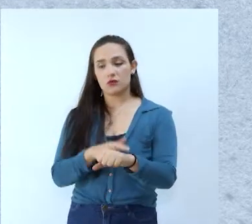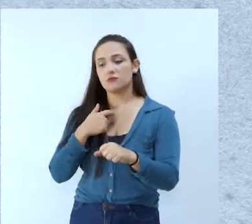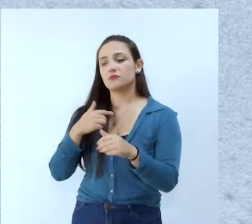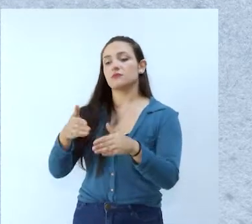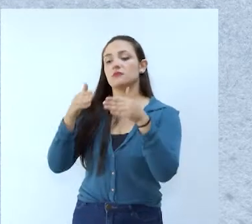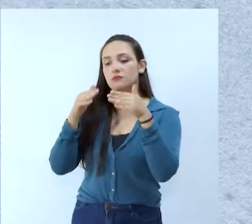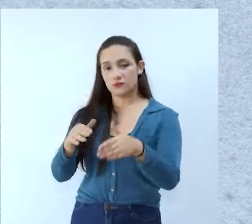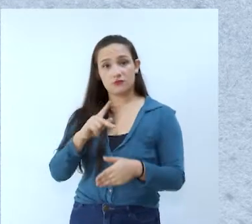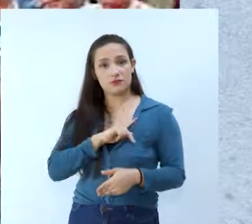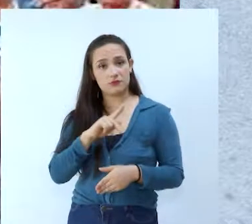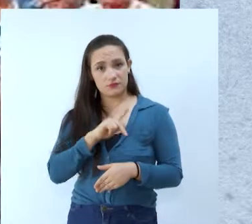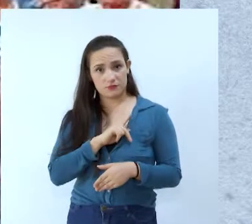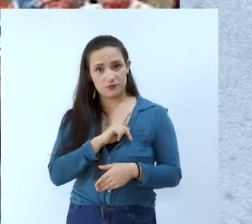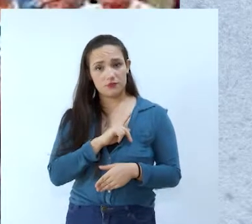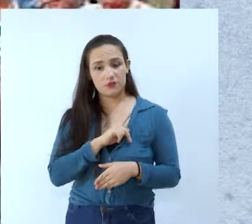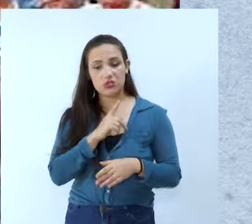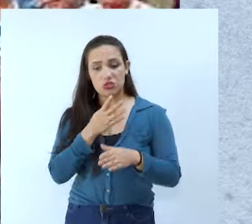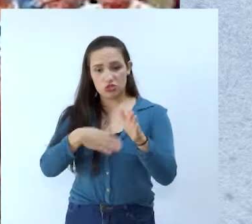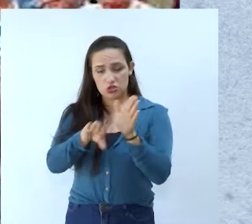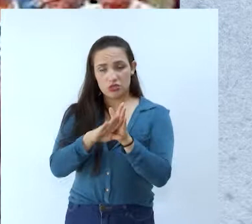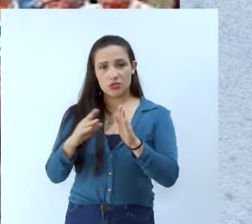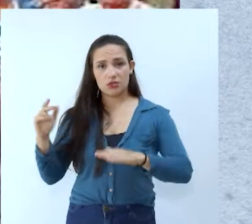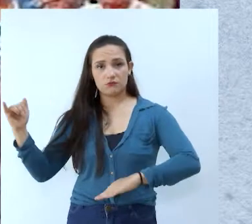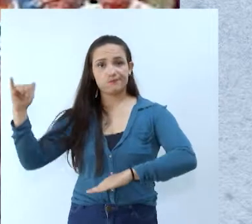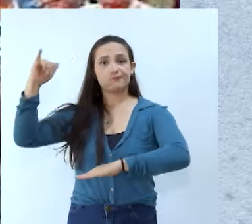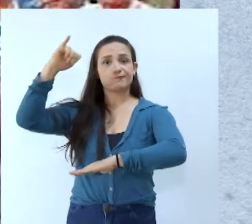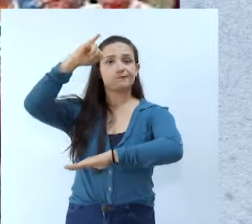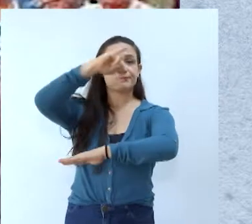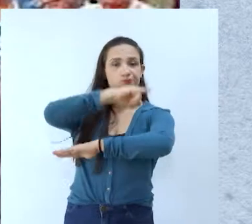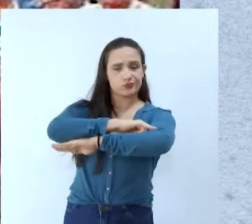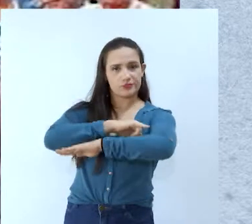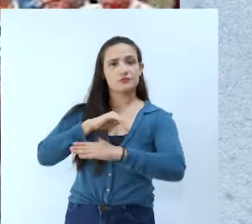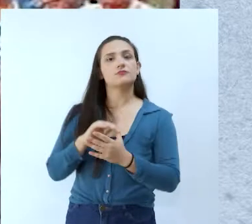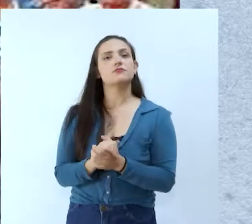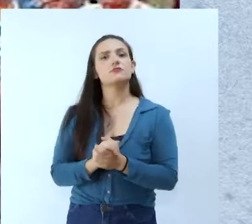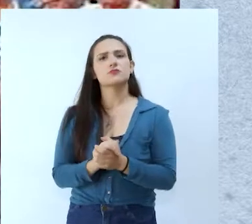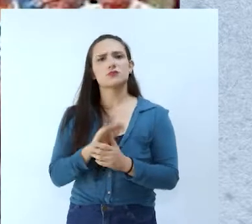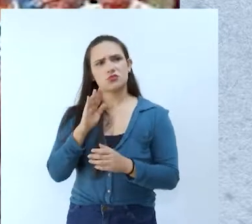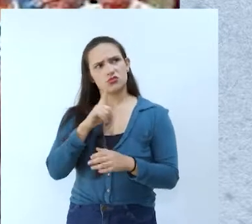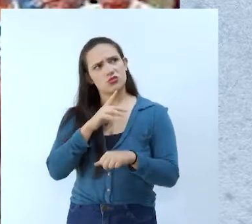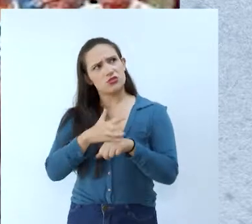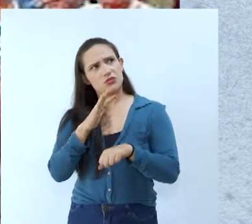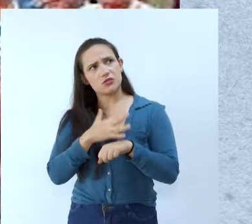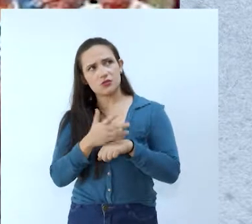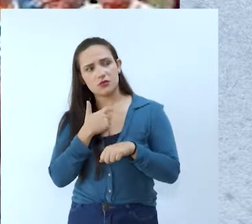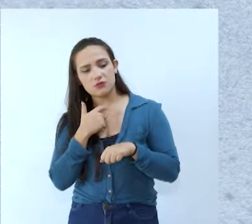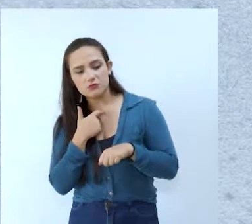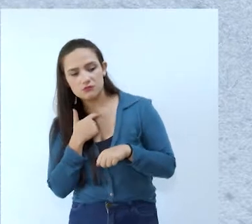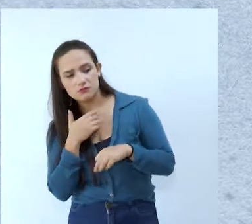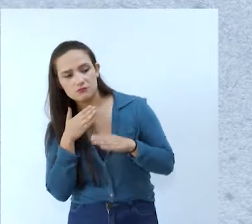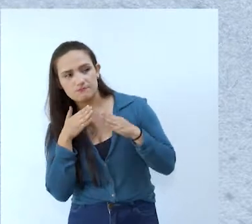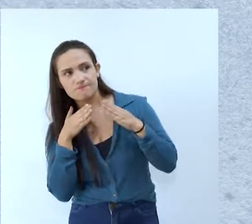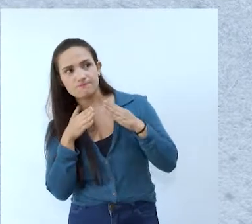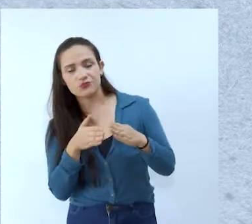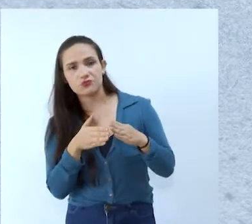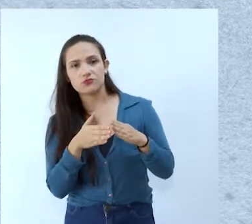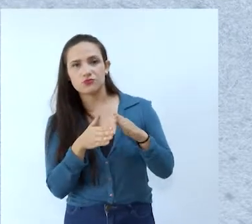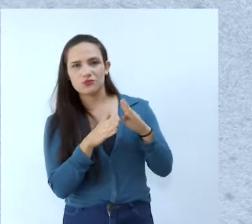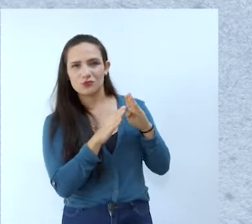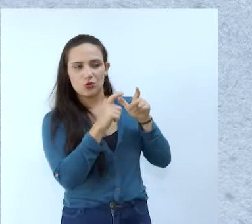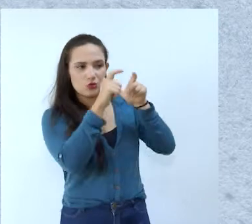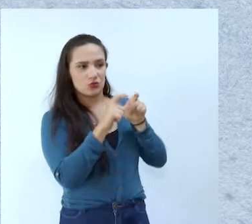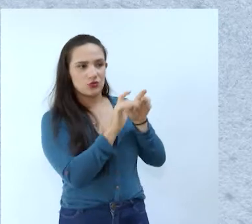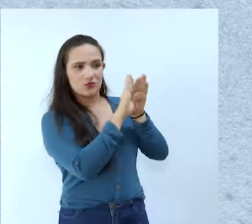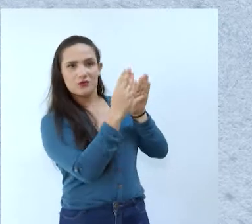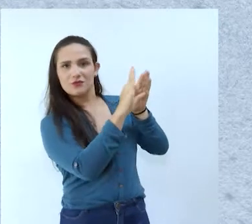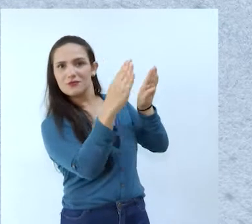cara? Cheguei lá de botina, camisa xadrez, um fivelão assim, rapaz. A hora que eu entrei no vestiário, o Leão, eu vi Leão, né? O Leão